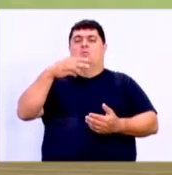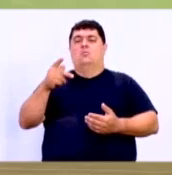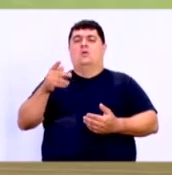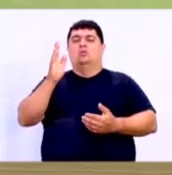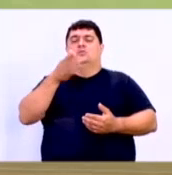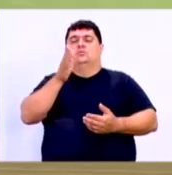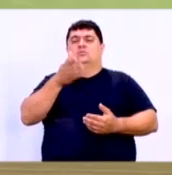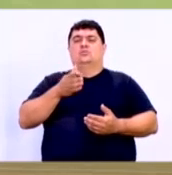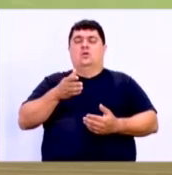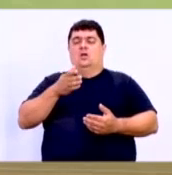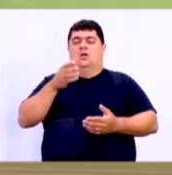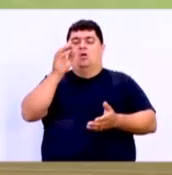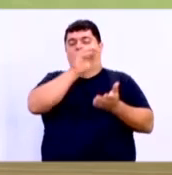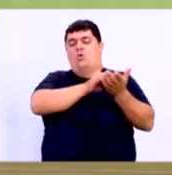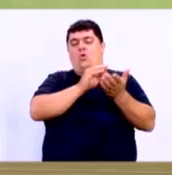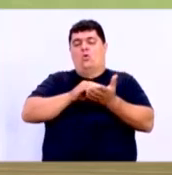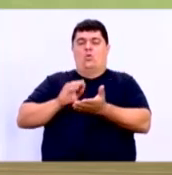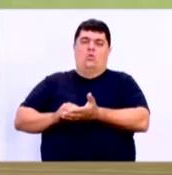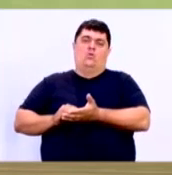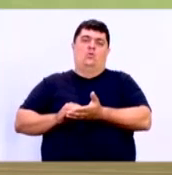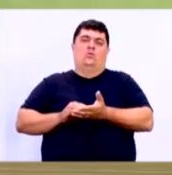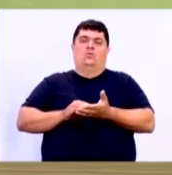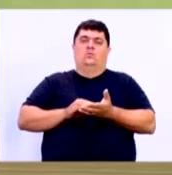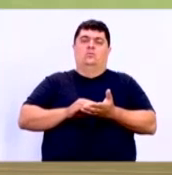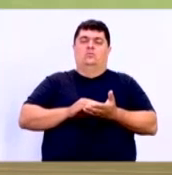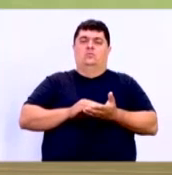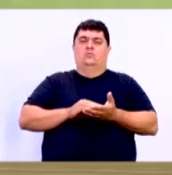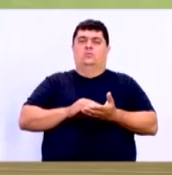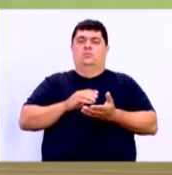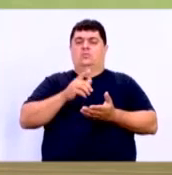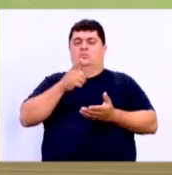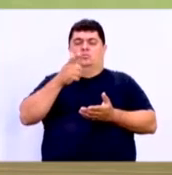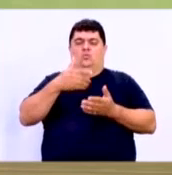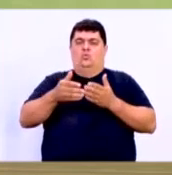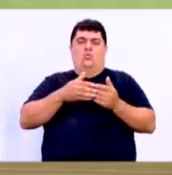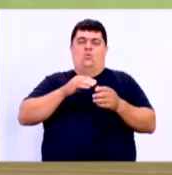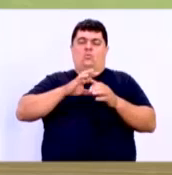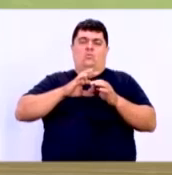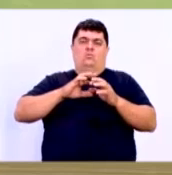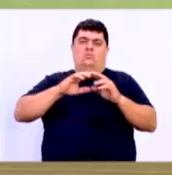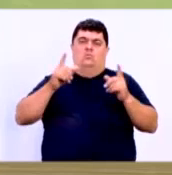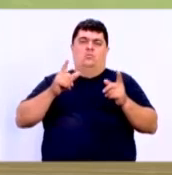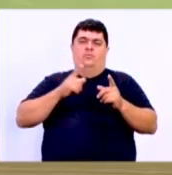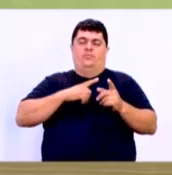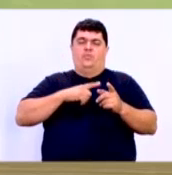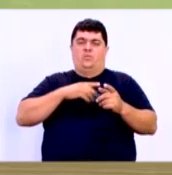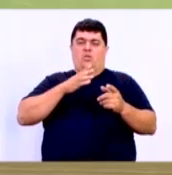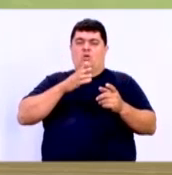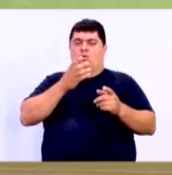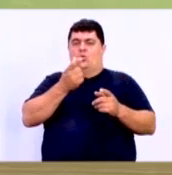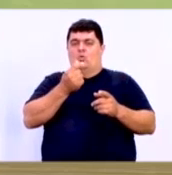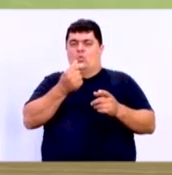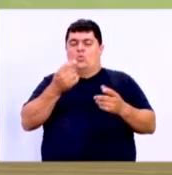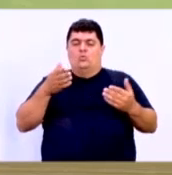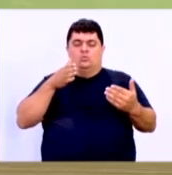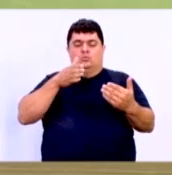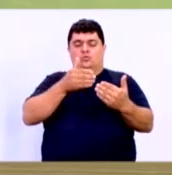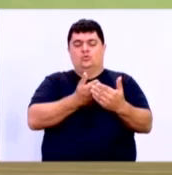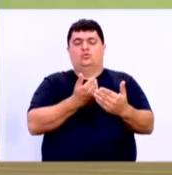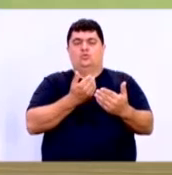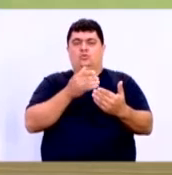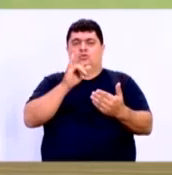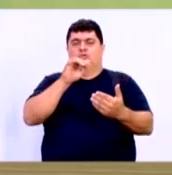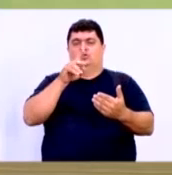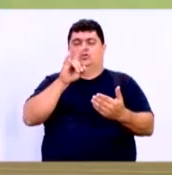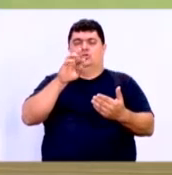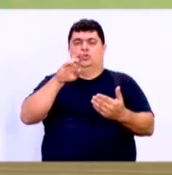foi empregada na produção de um bem ou no serviço. E o custo indireto, de forma